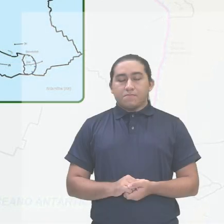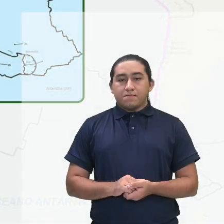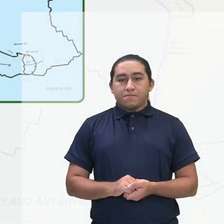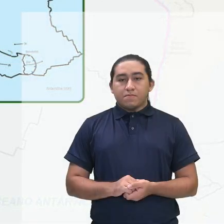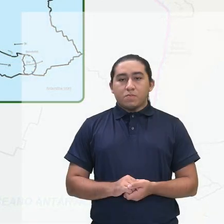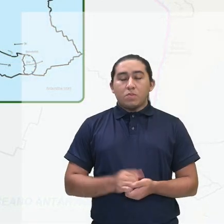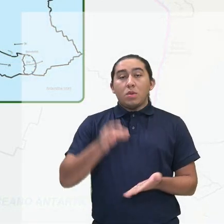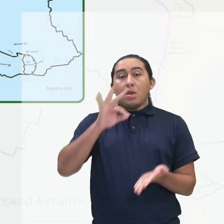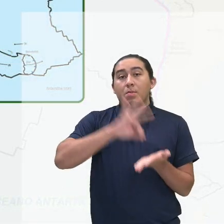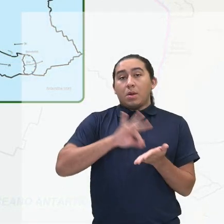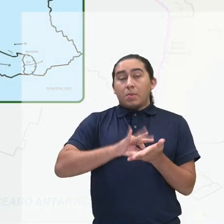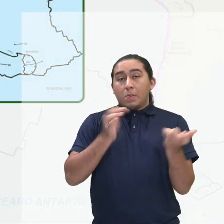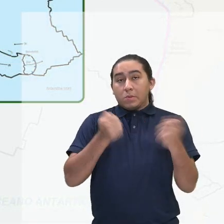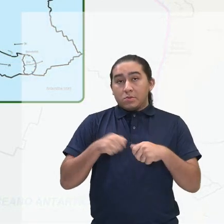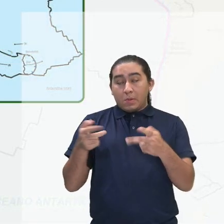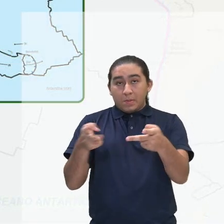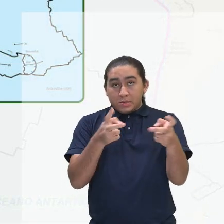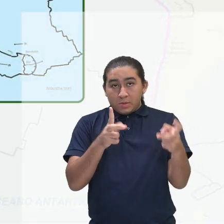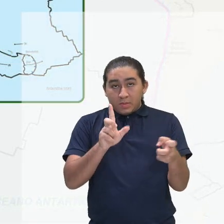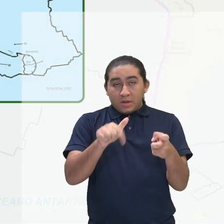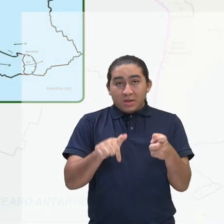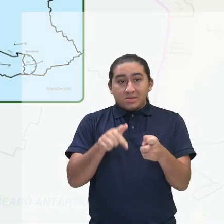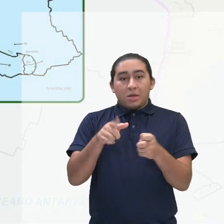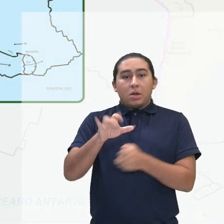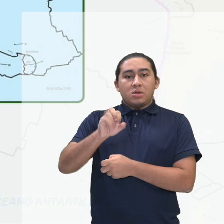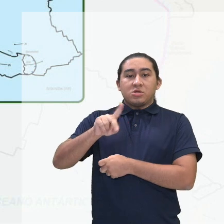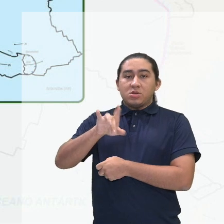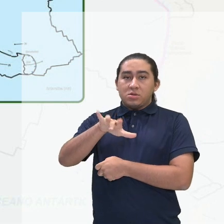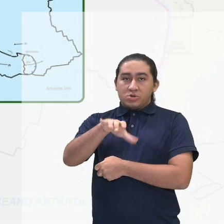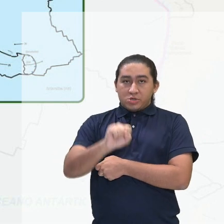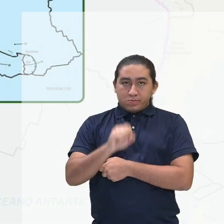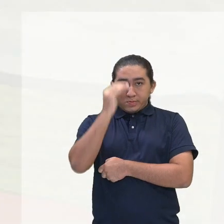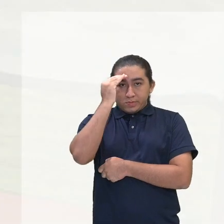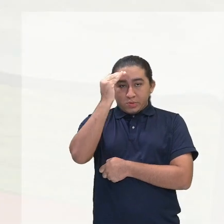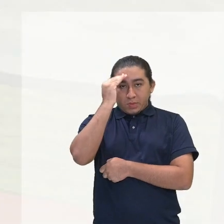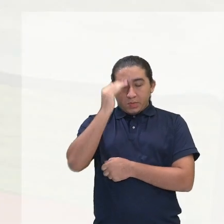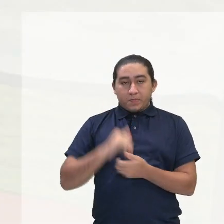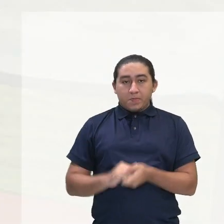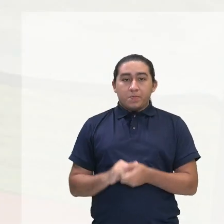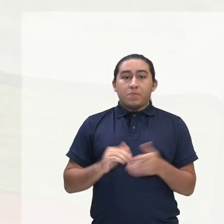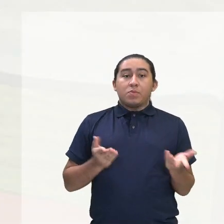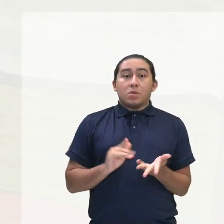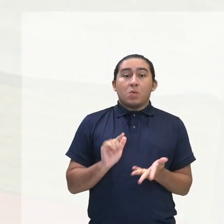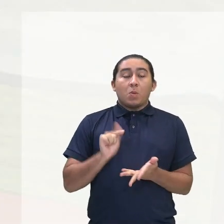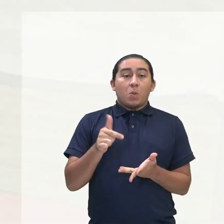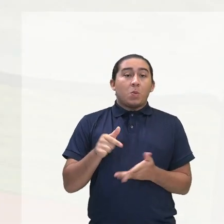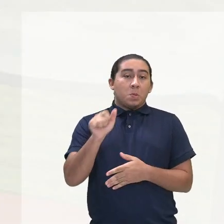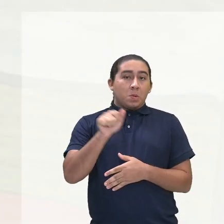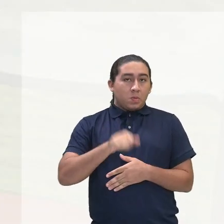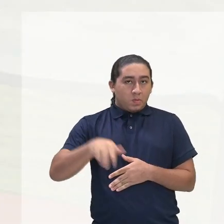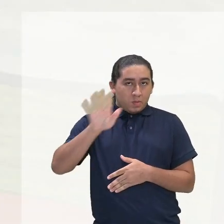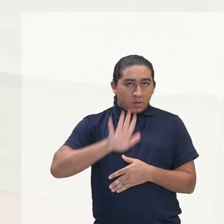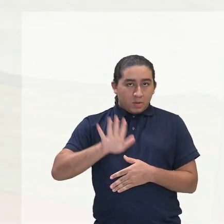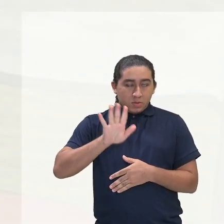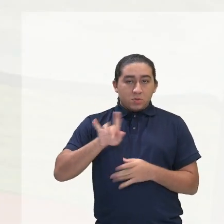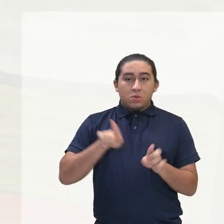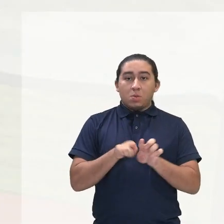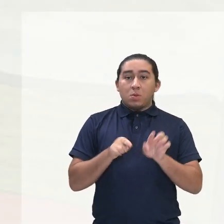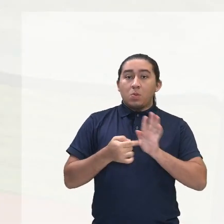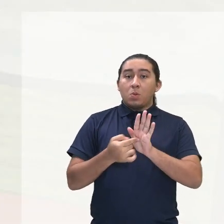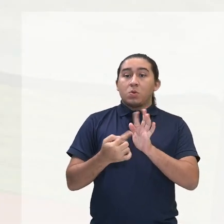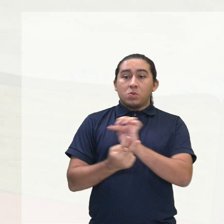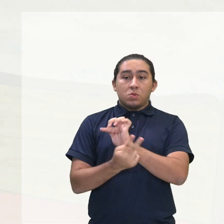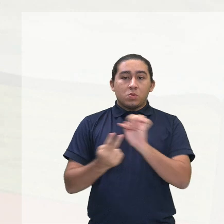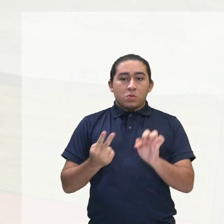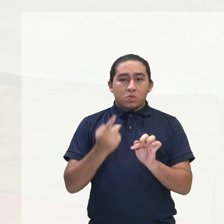Vamos observar aí uma próxima imagem, que ele também detalha essas duas placas. Olha só.